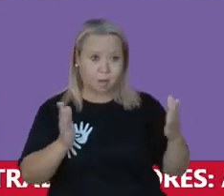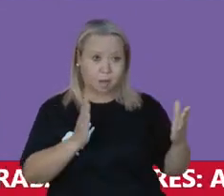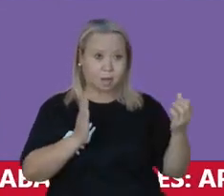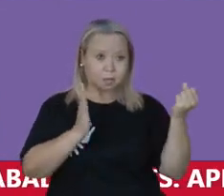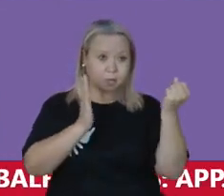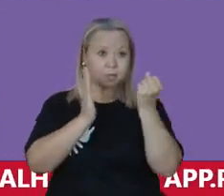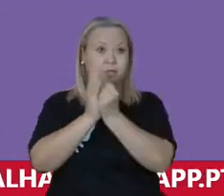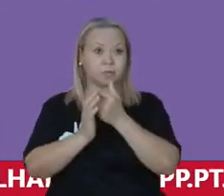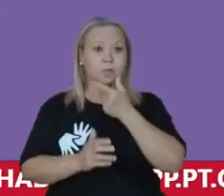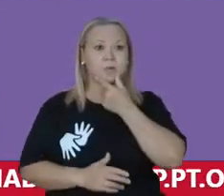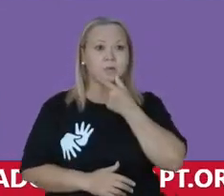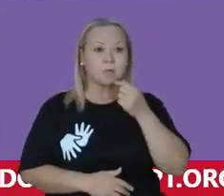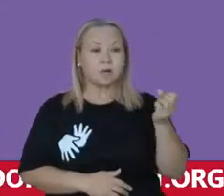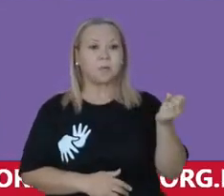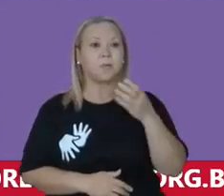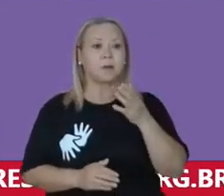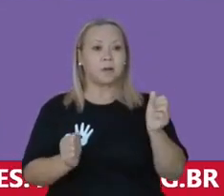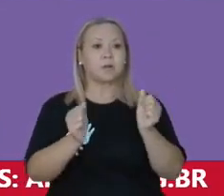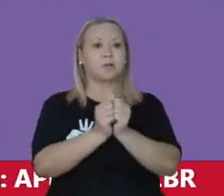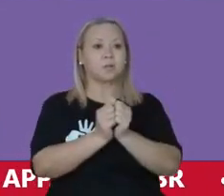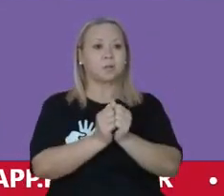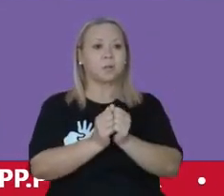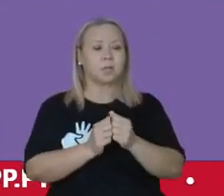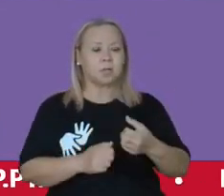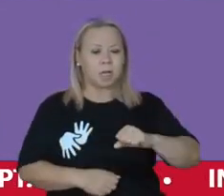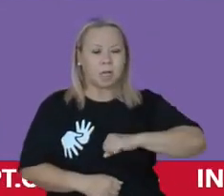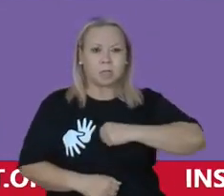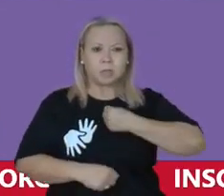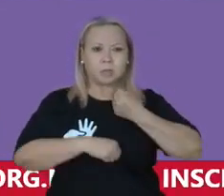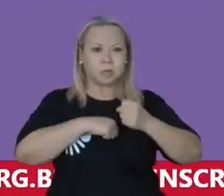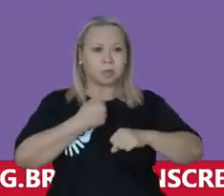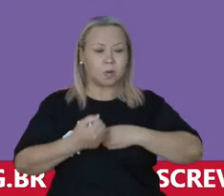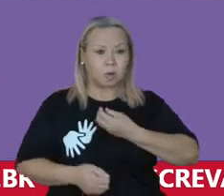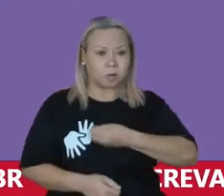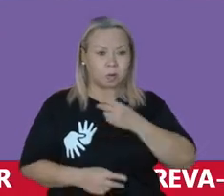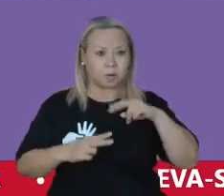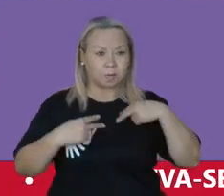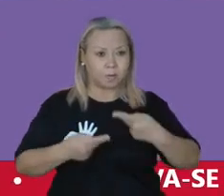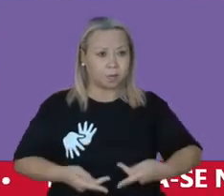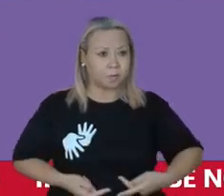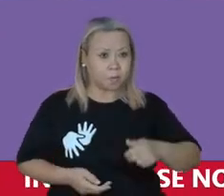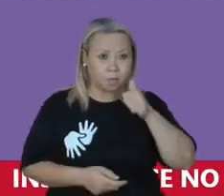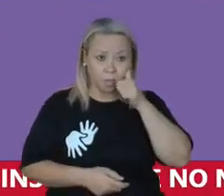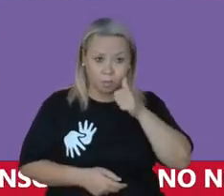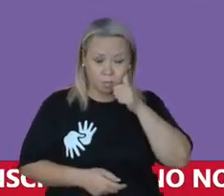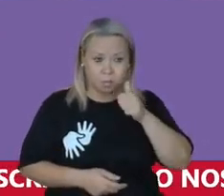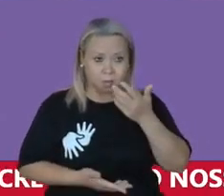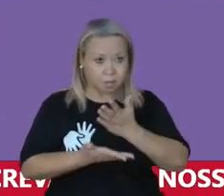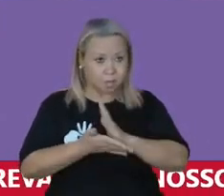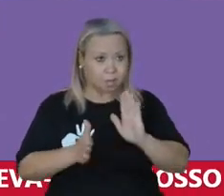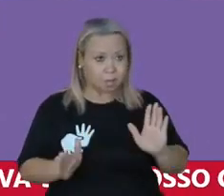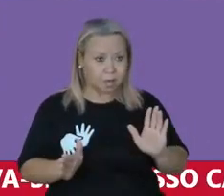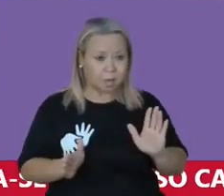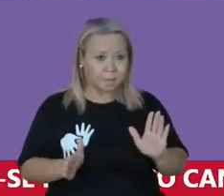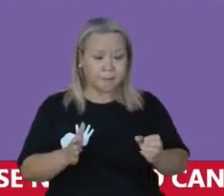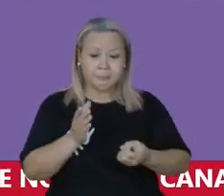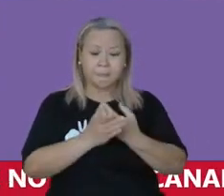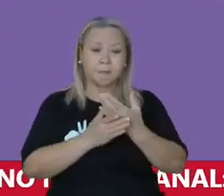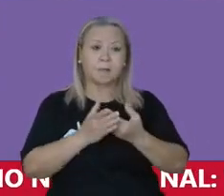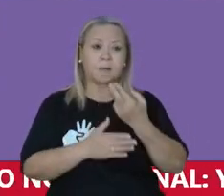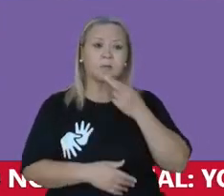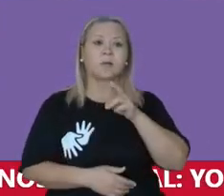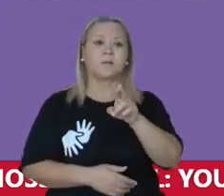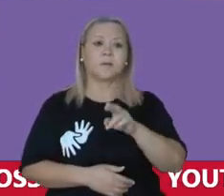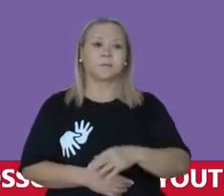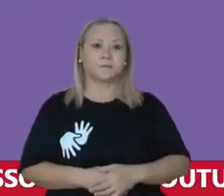do neoliberalismo em conjunto, essa era de ódio à vida humana e às mulheres, acaba produzindo dois